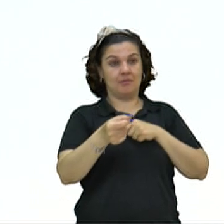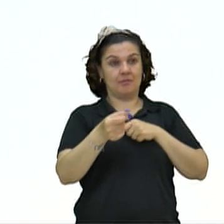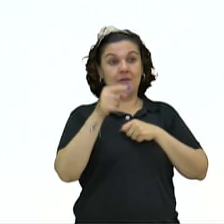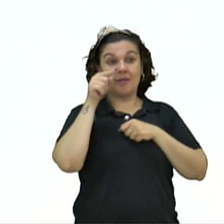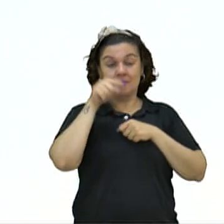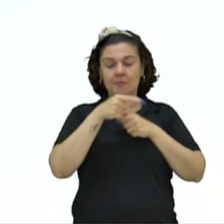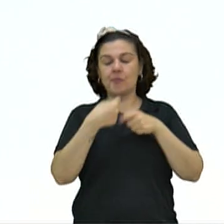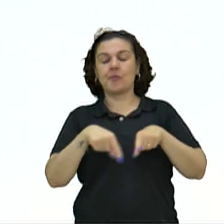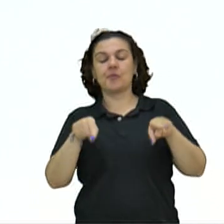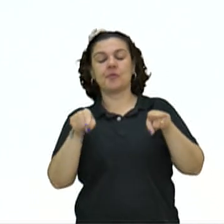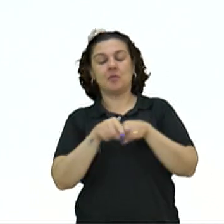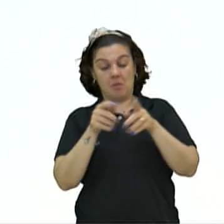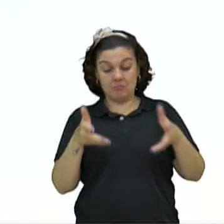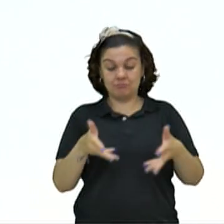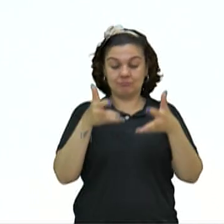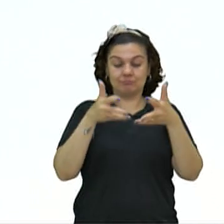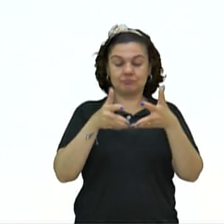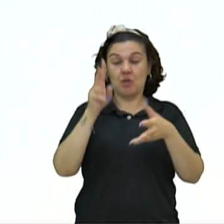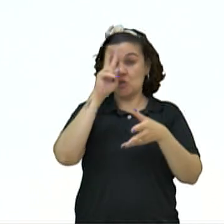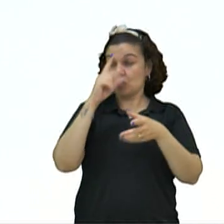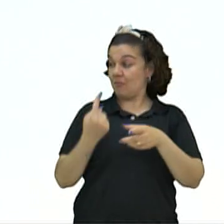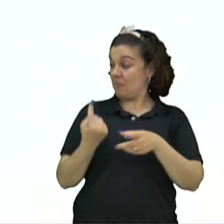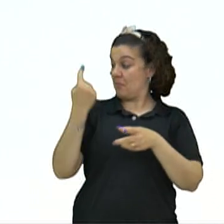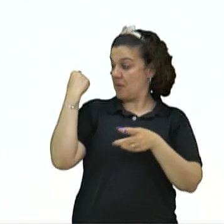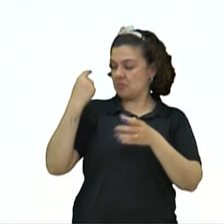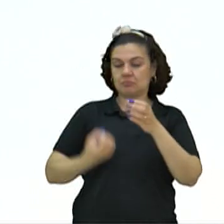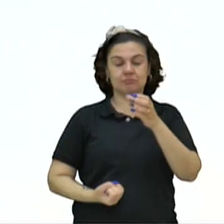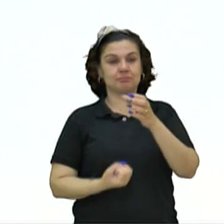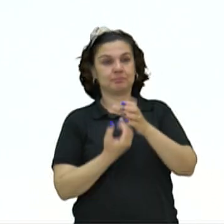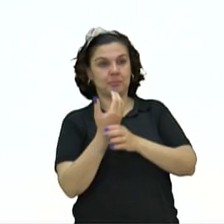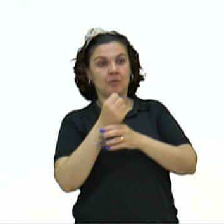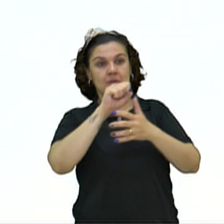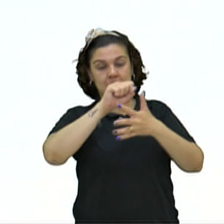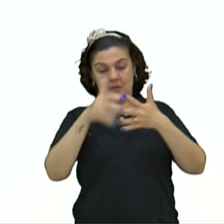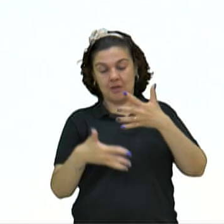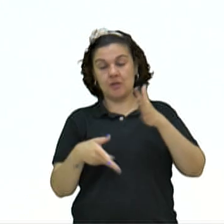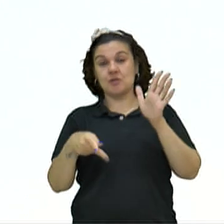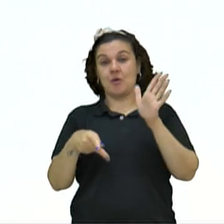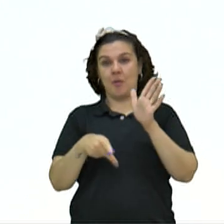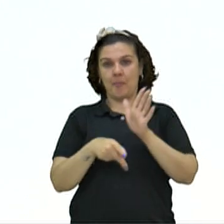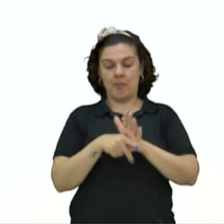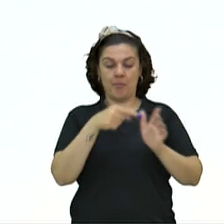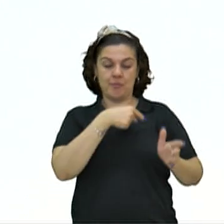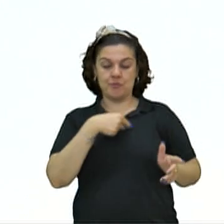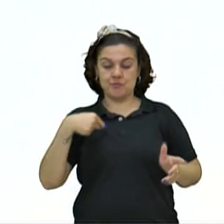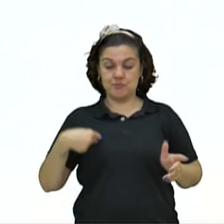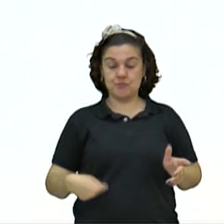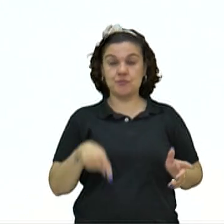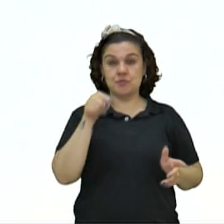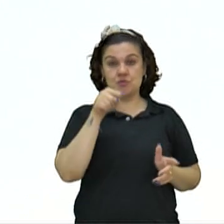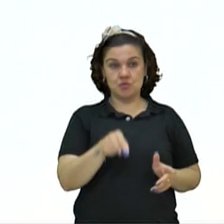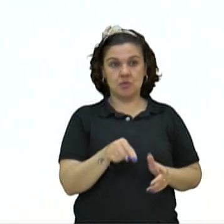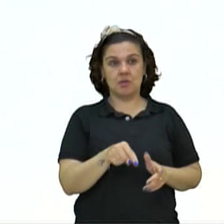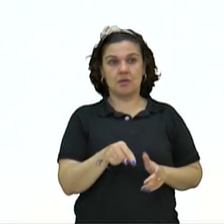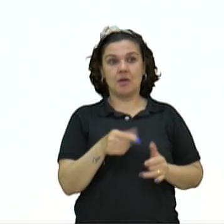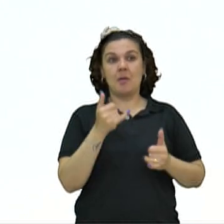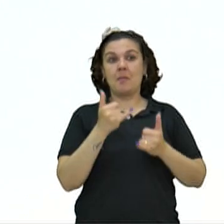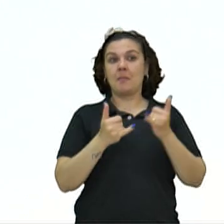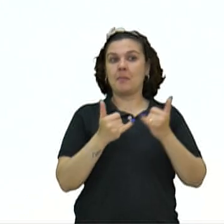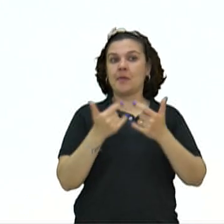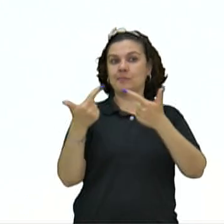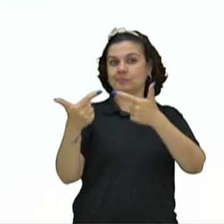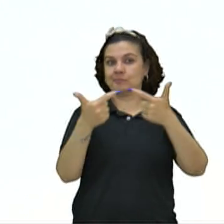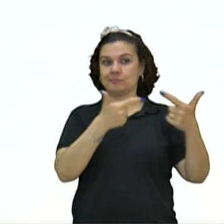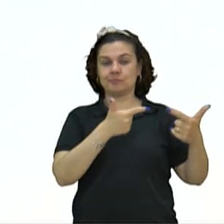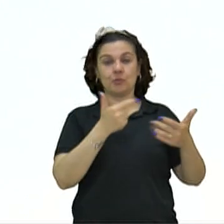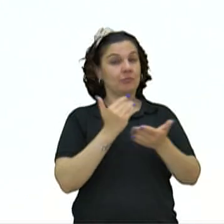Elas também cultivam lendas sobre sua origem. Uma característica da civilização chinesa é que ela parece não